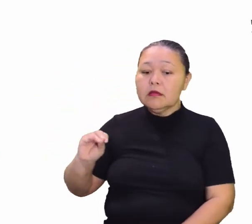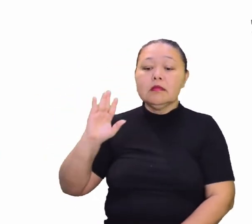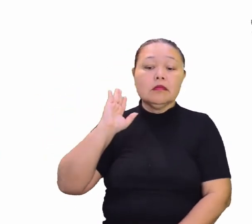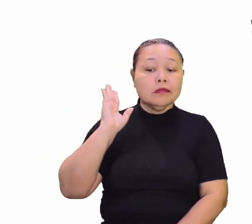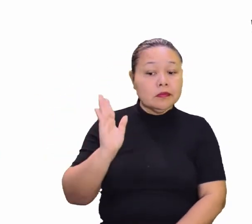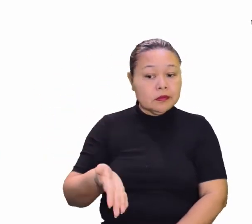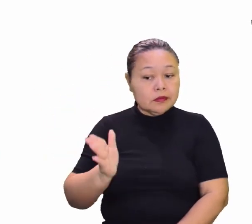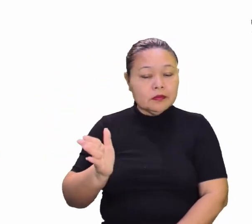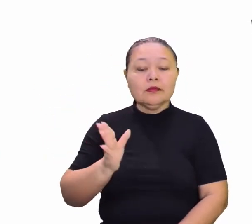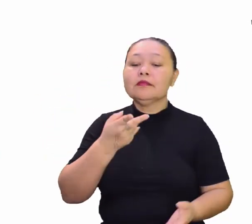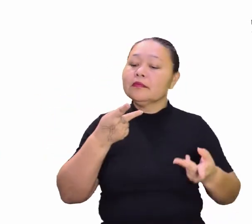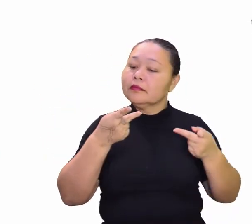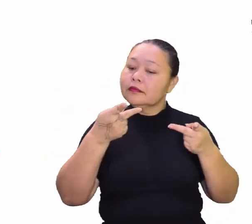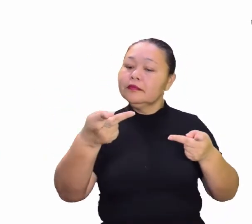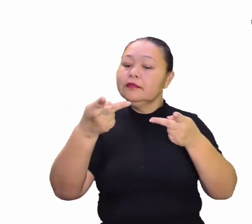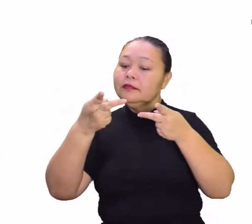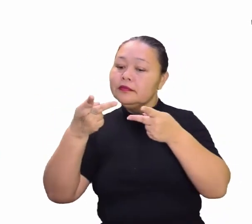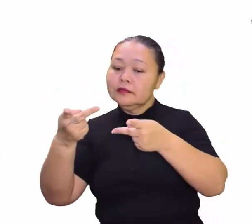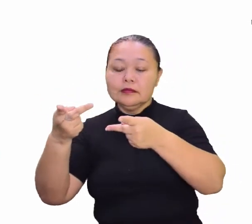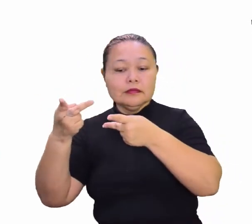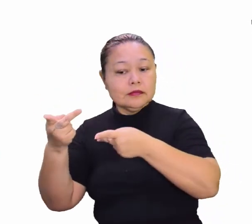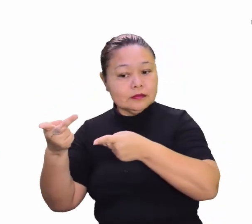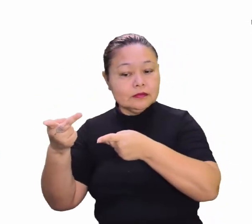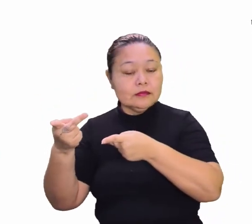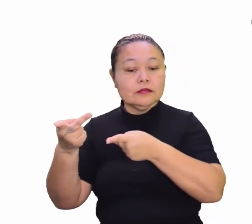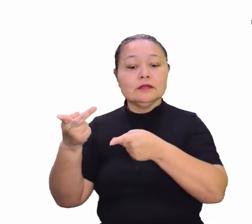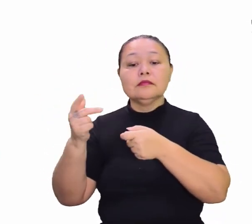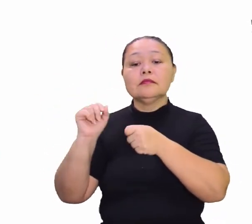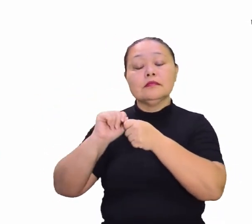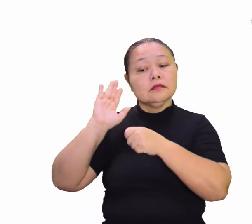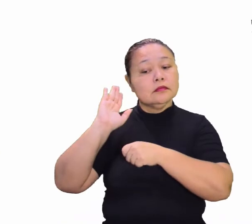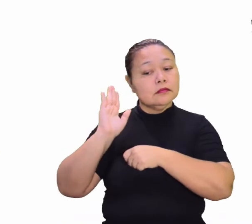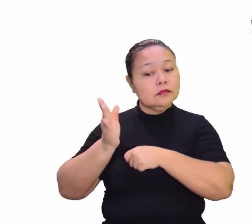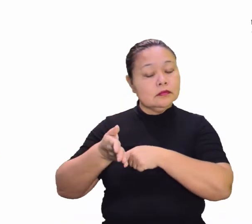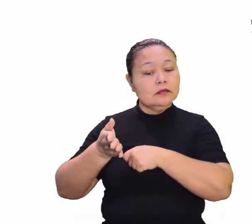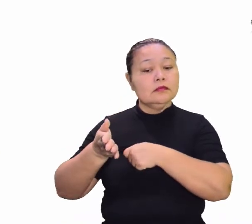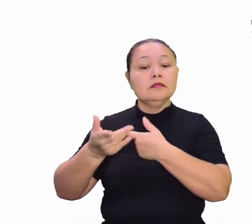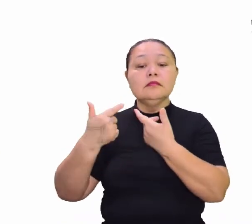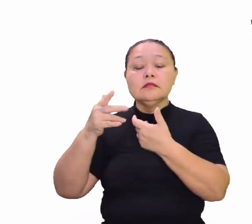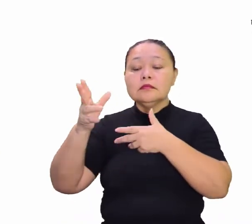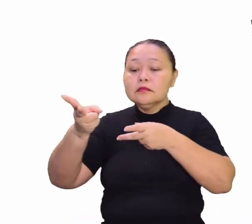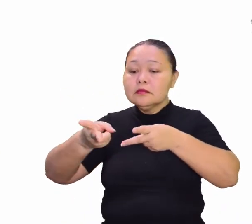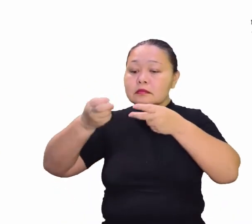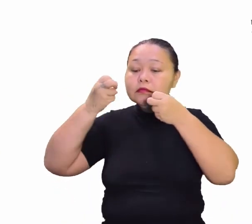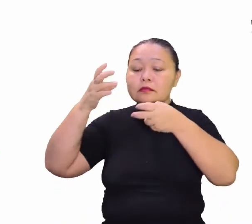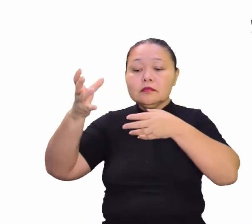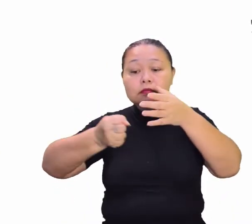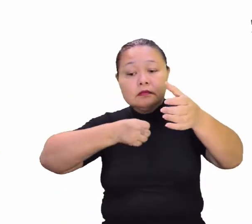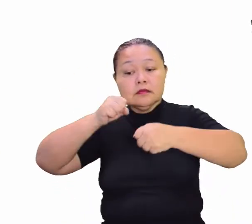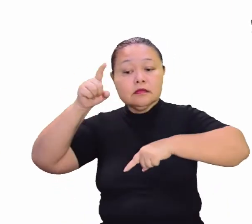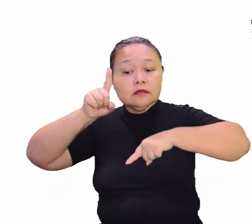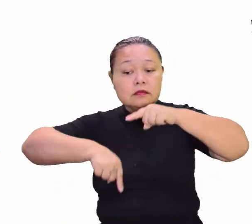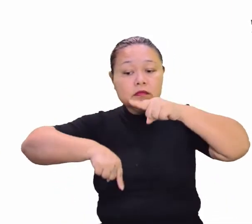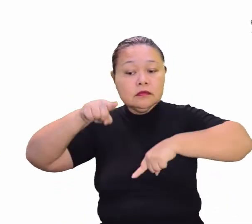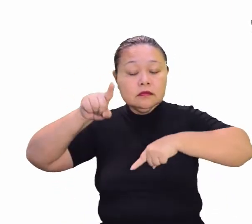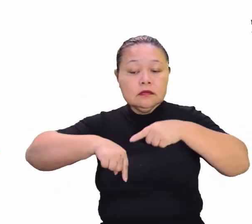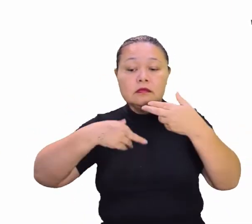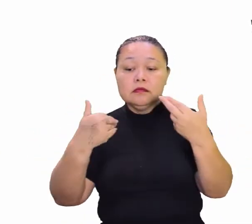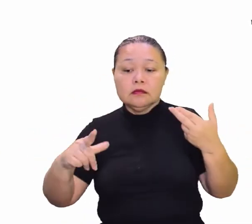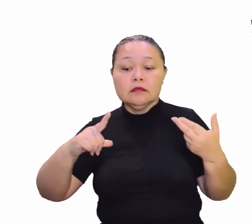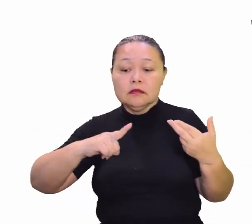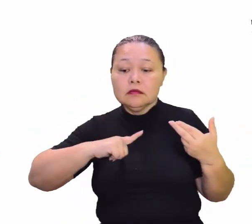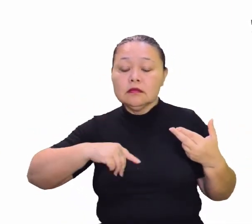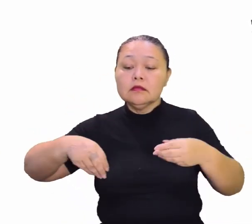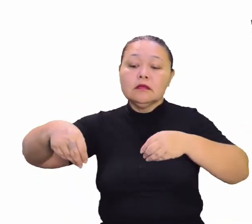é visitada, já é buscada para retirar esses produtos disponível